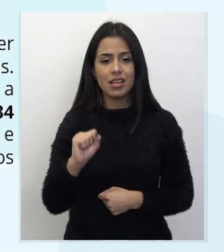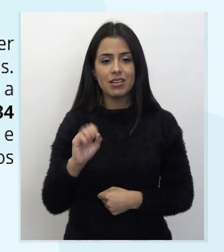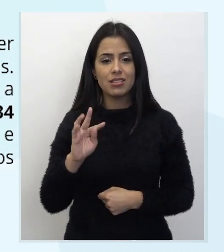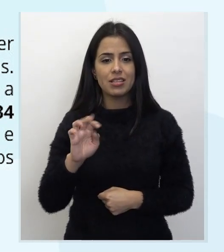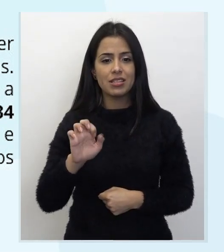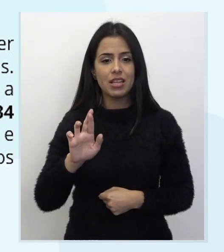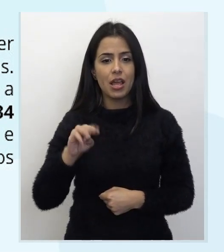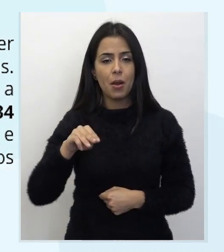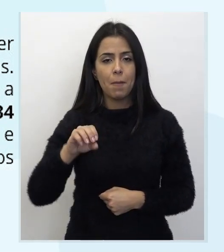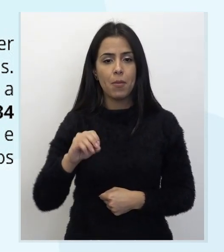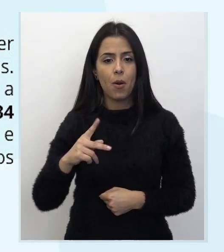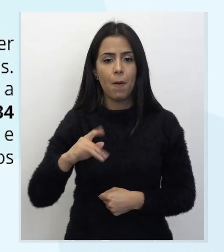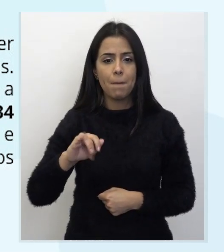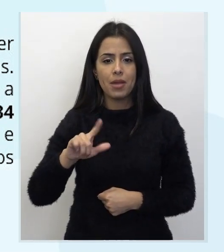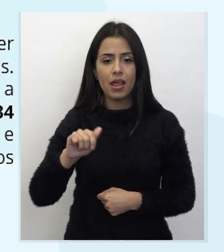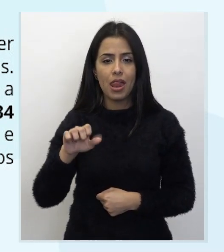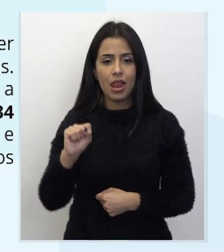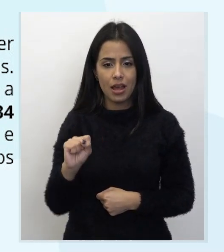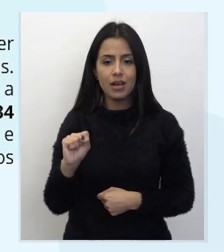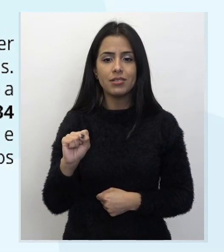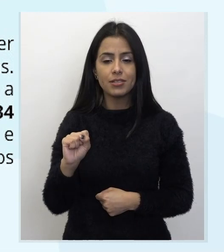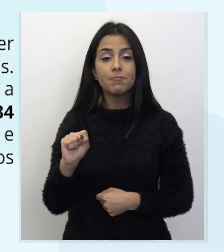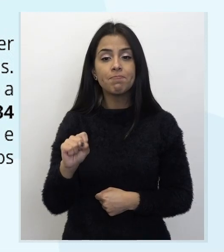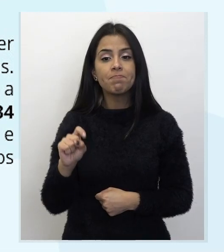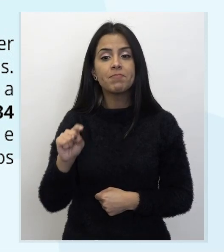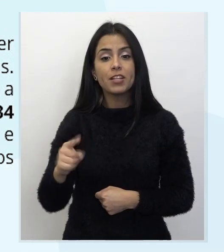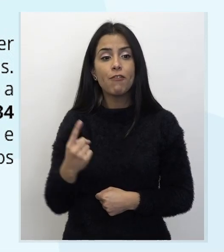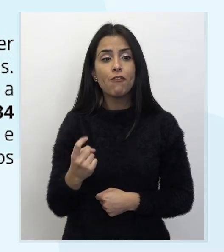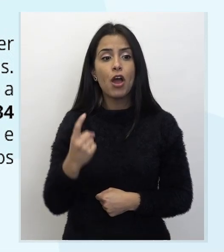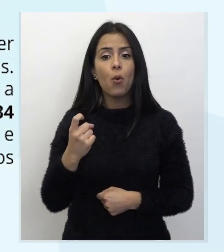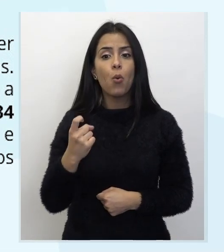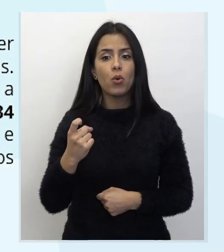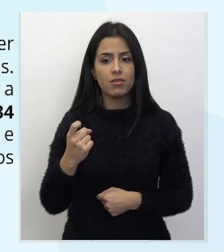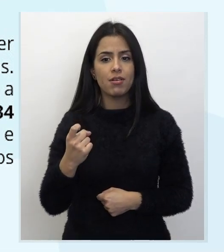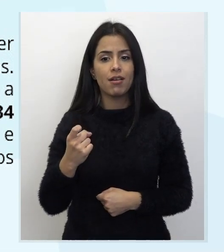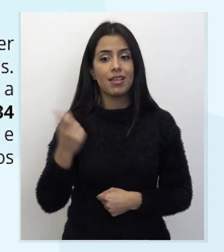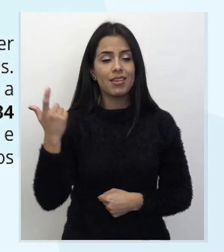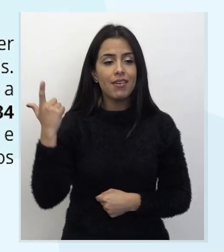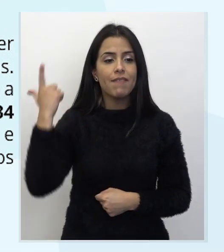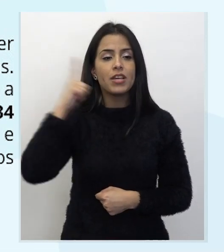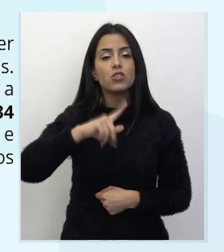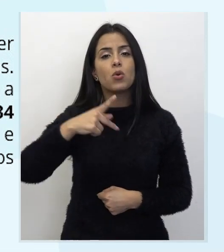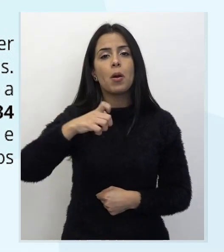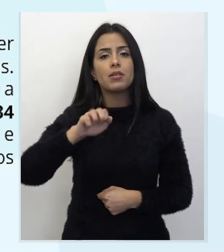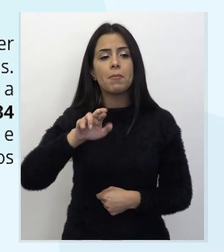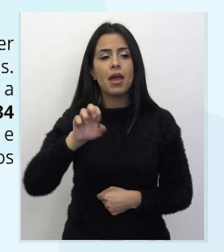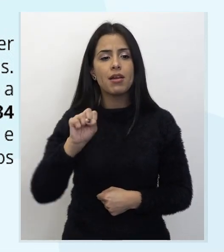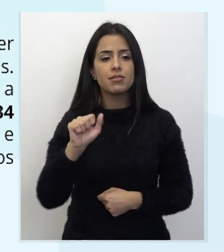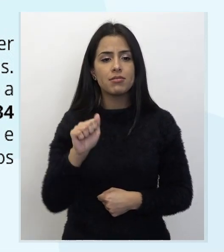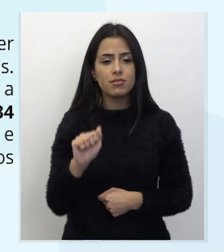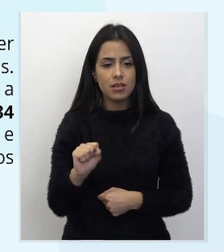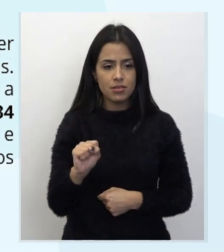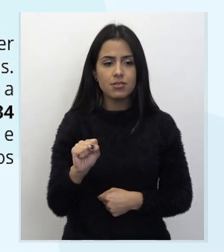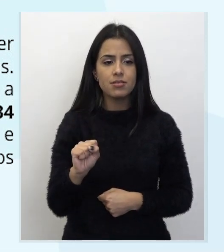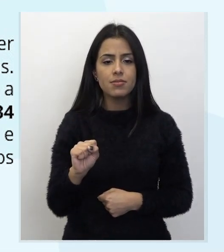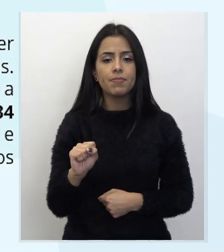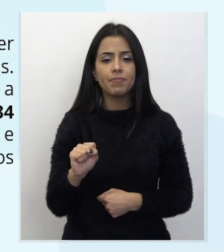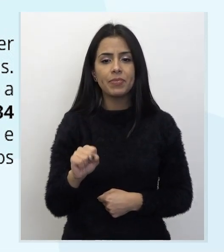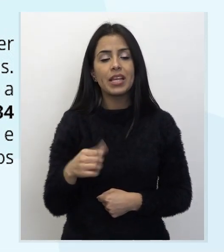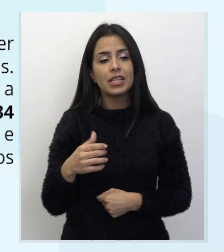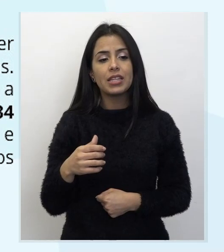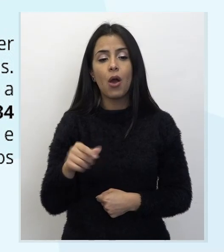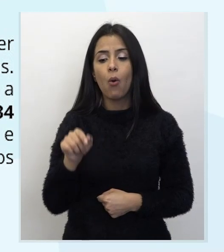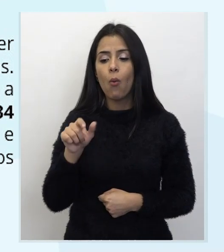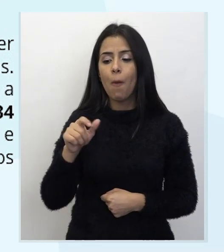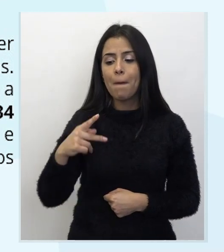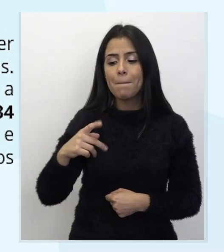vencida pelos persas em toda a guerra, que também a gente chama de guerras médicas, porque os persas eram chamados pelos gregos